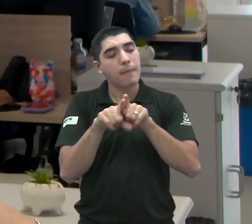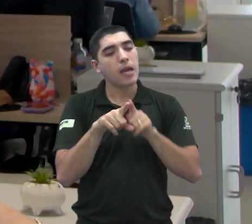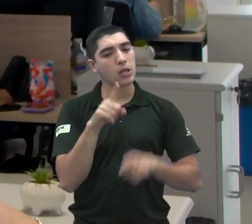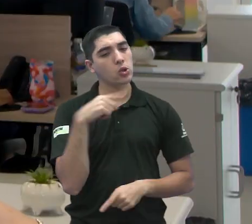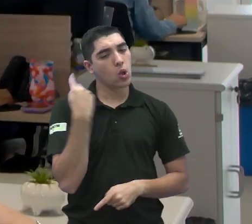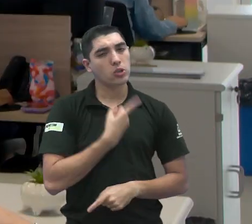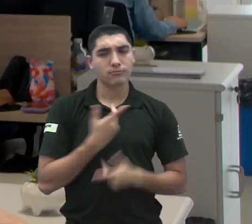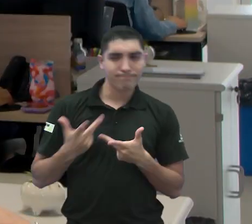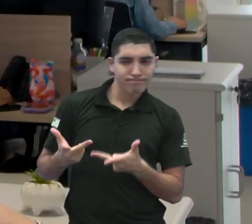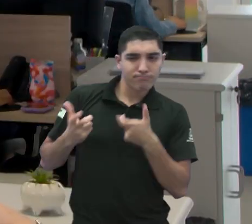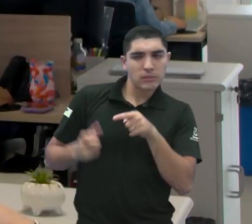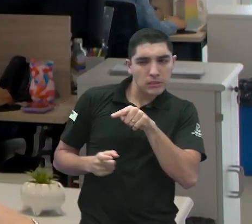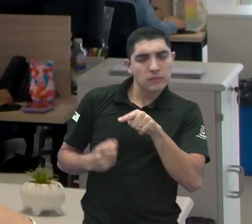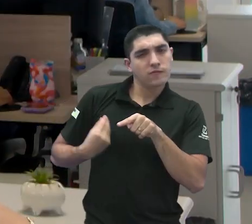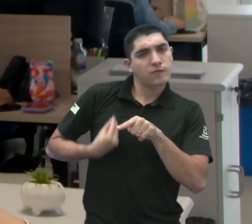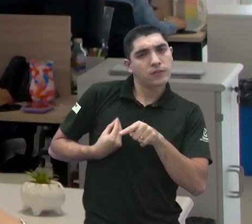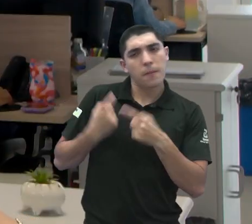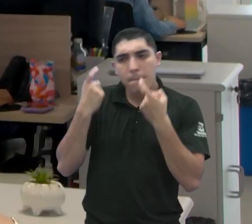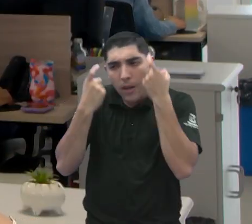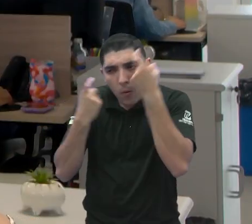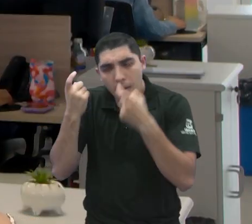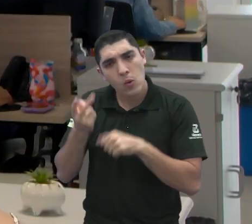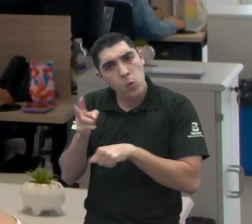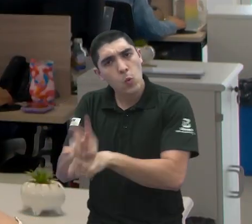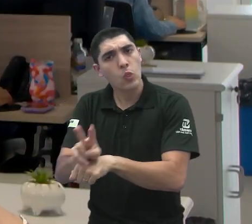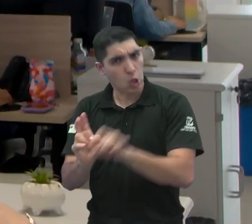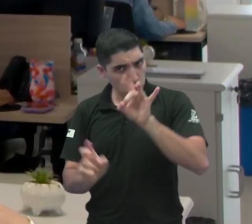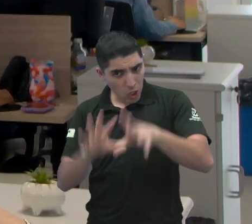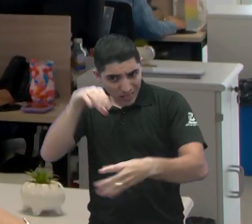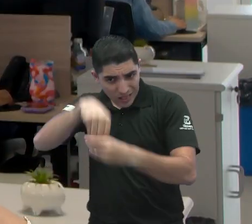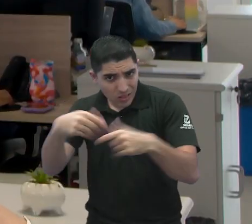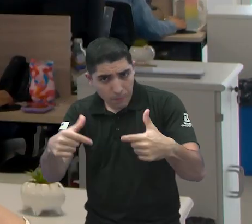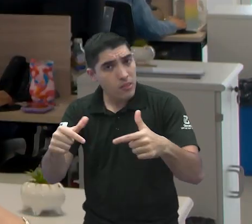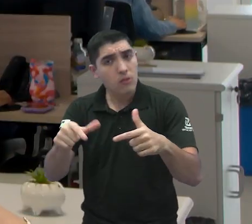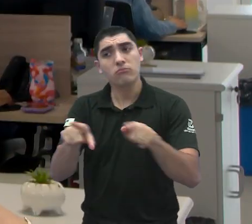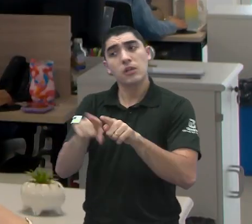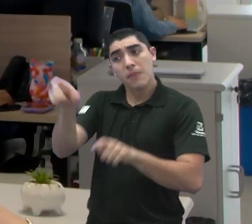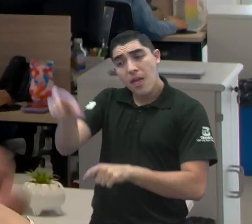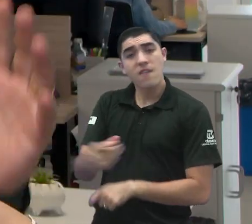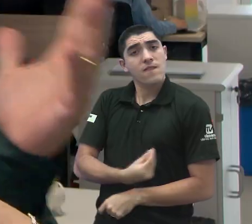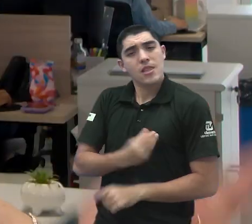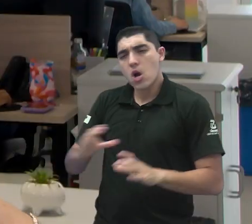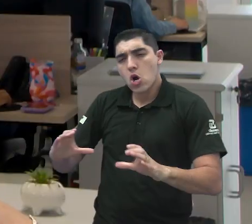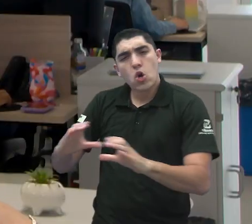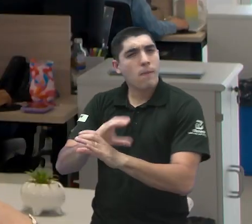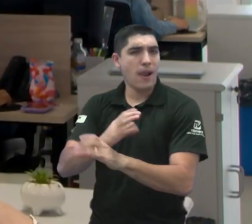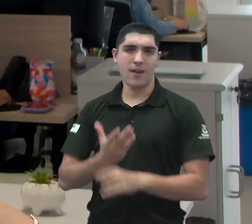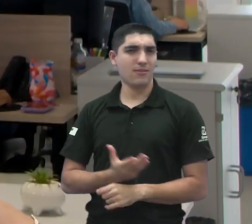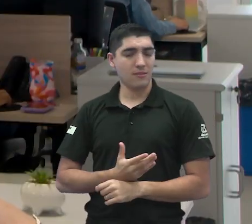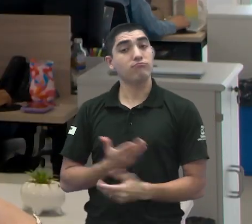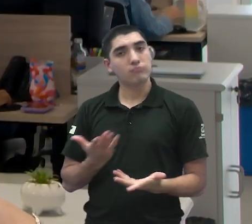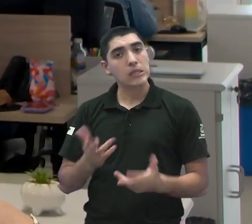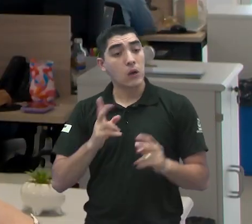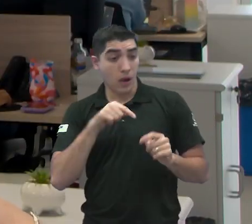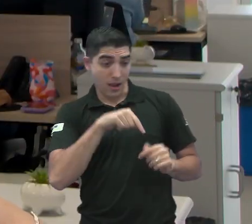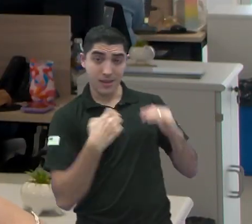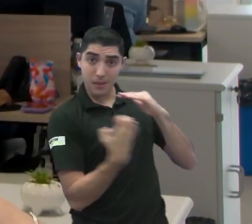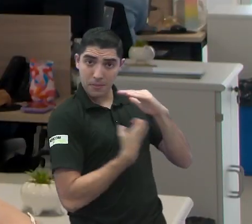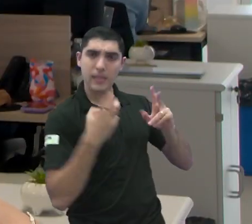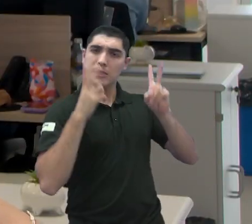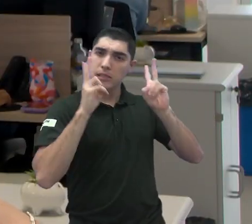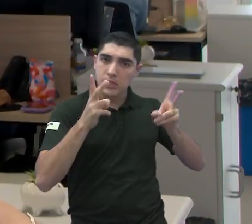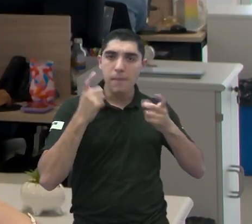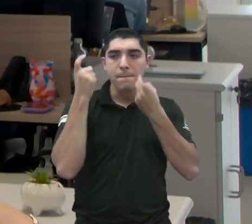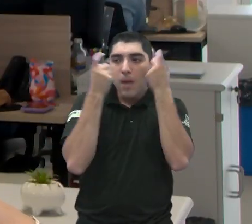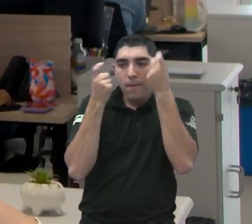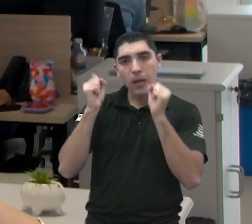um olhar de preocupação mesmo com a vida do trabalhador, não só com a vida laboral, mas com a vida dele como um todo. E as empresas têm dado